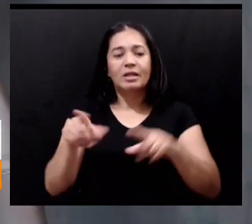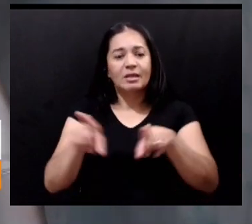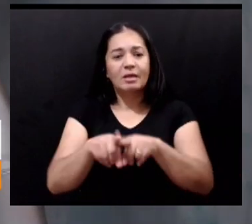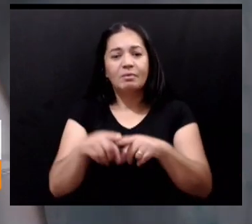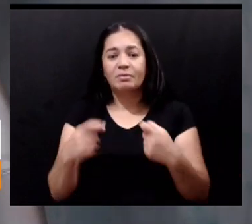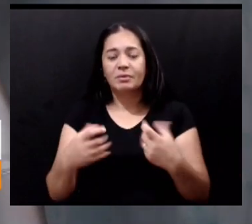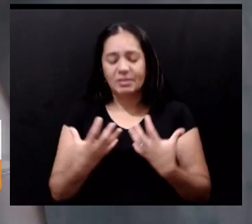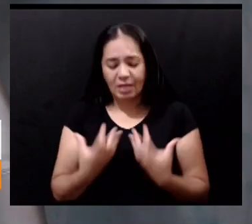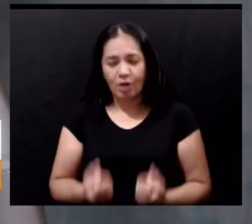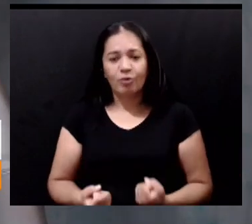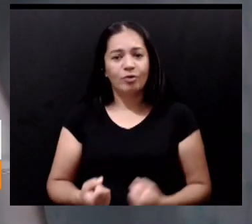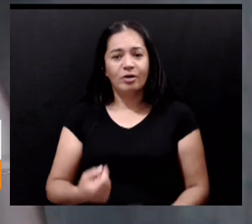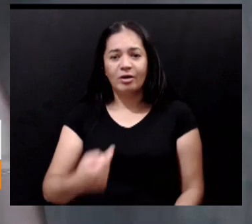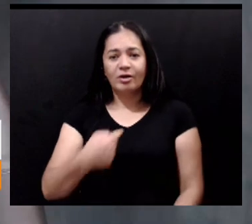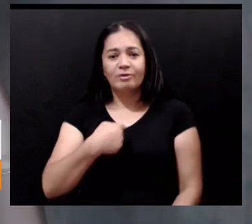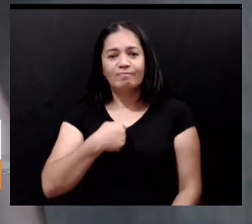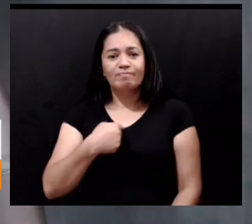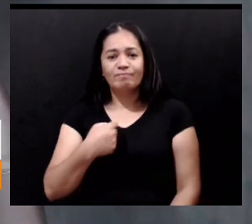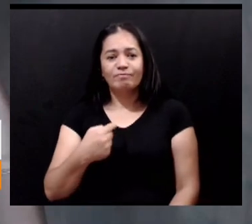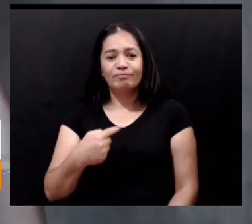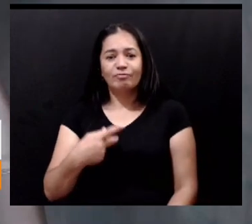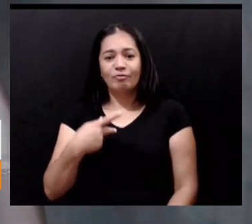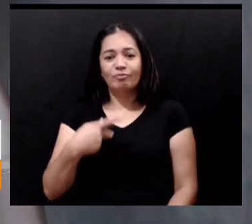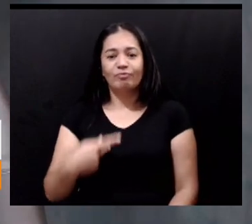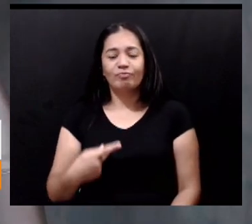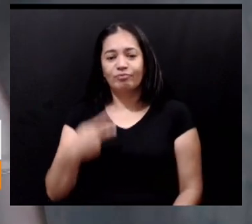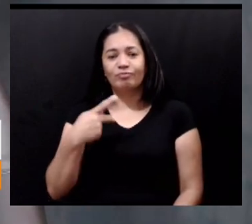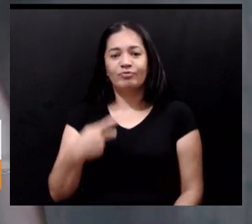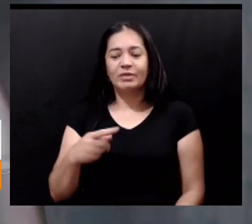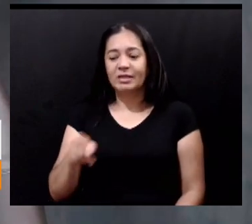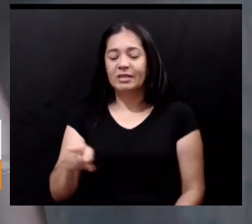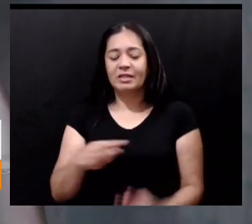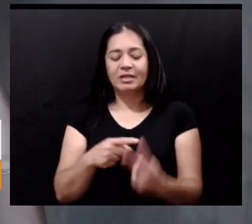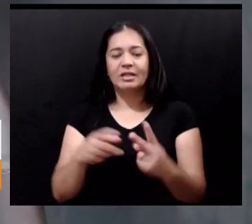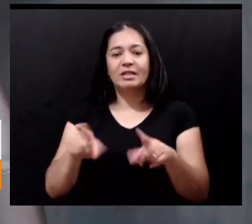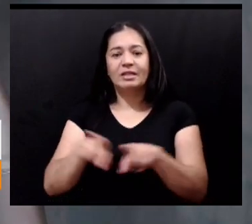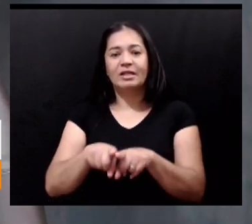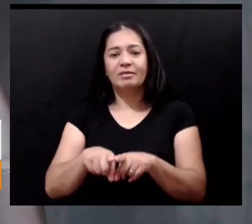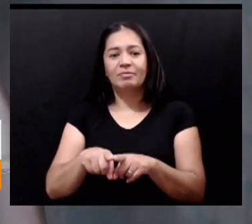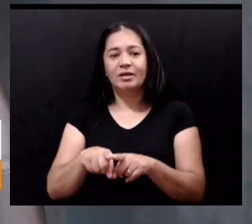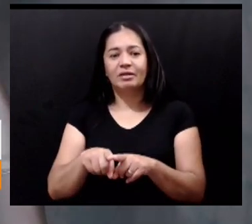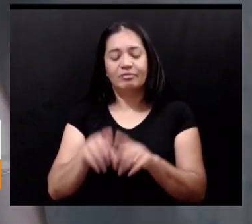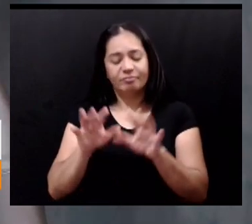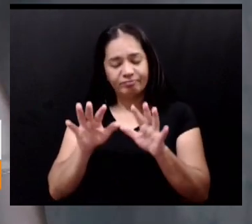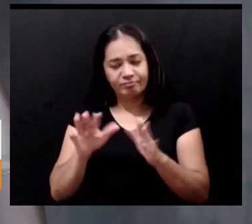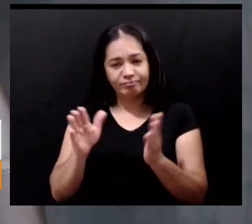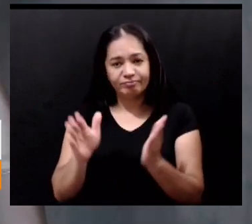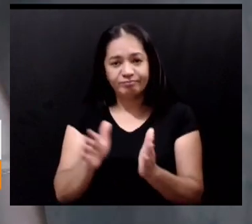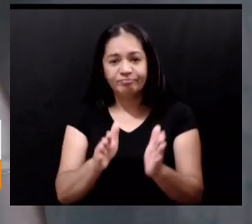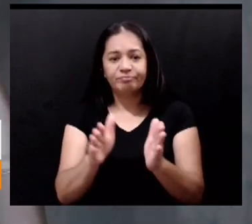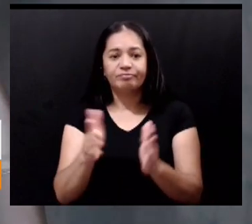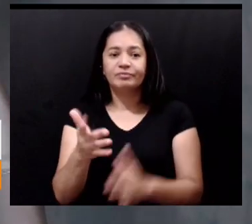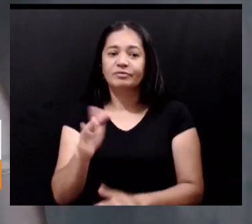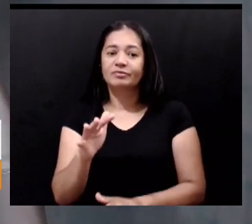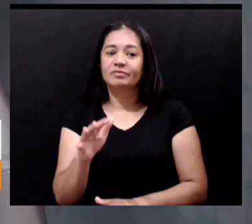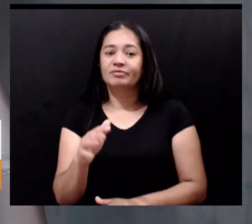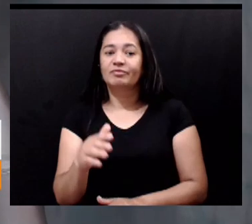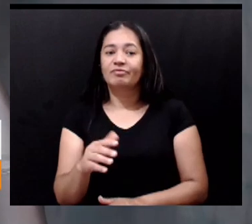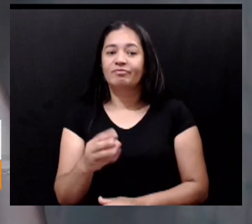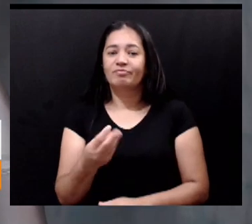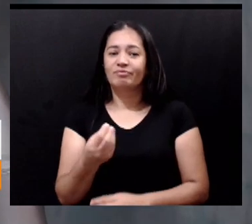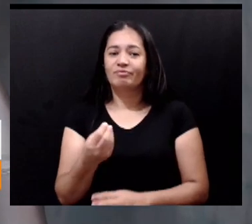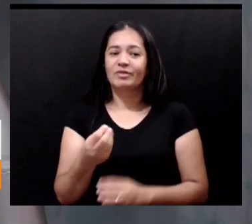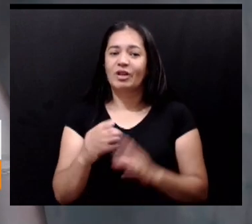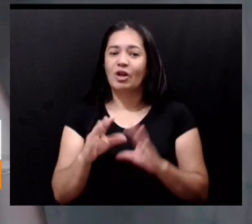maneira, da sua possibilidade, e que eles também vão fazer esse caminho, talvez possa ser algo que reconforte um pouco, né,